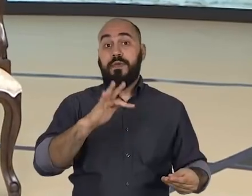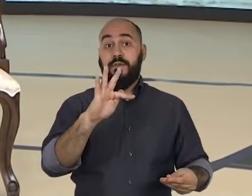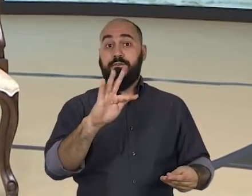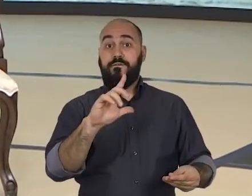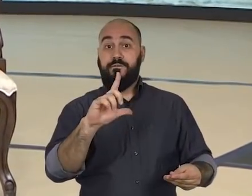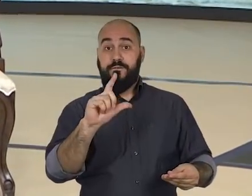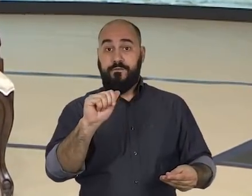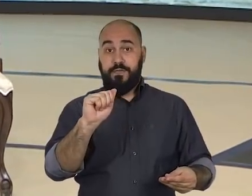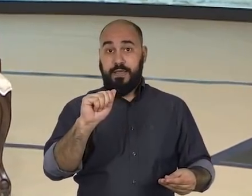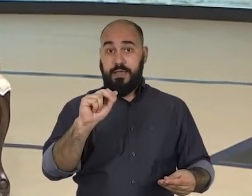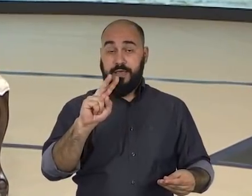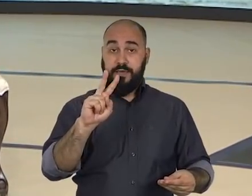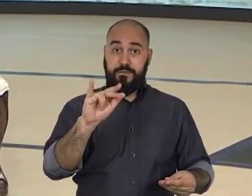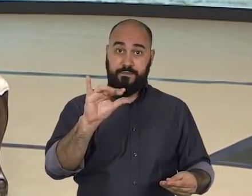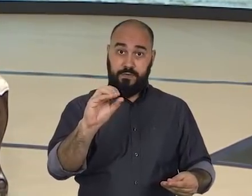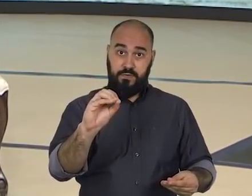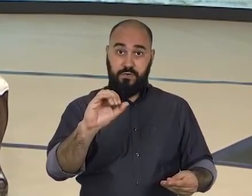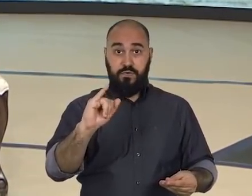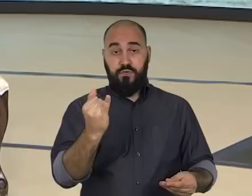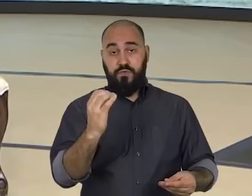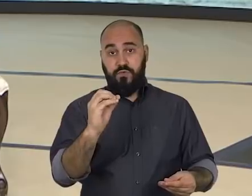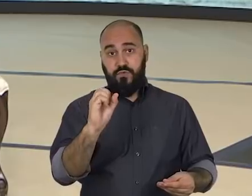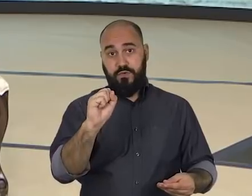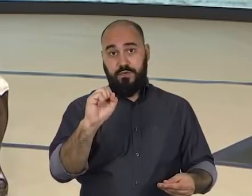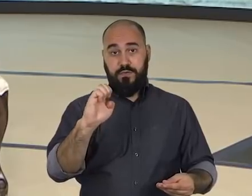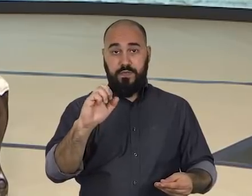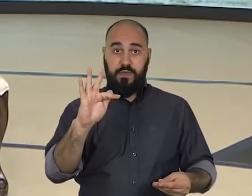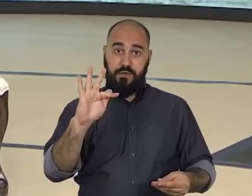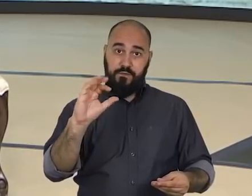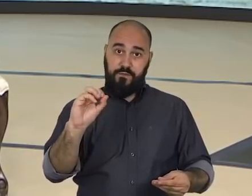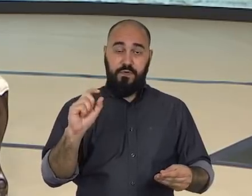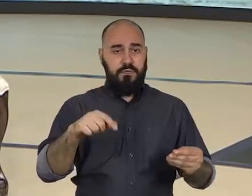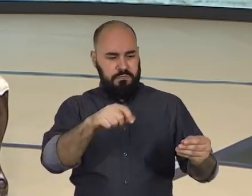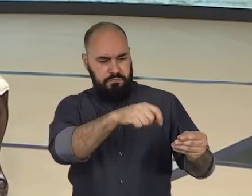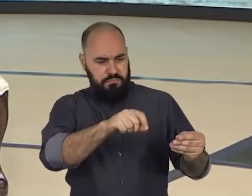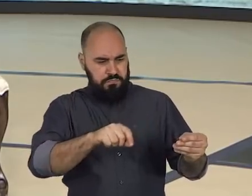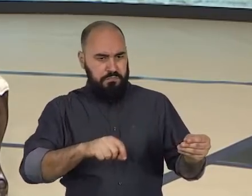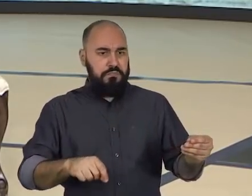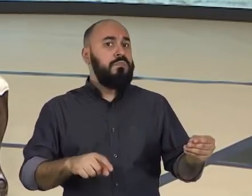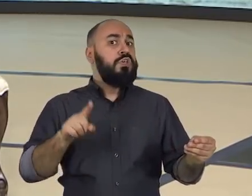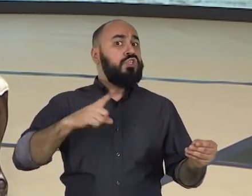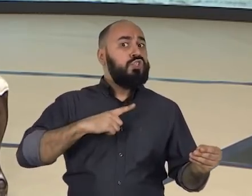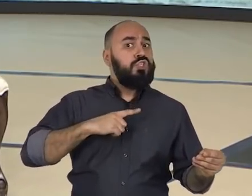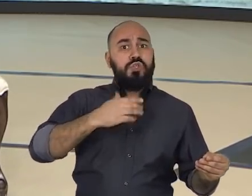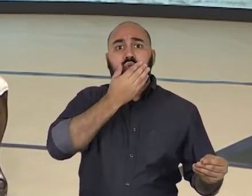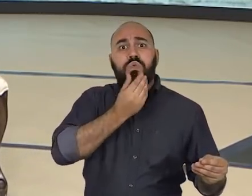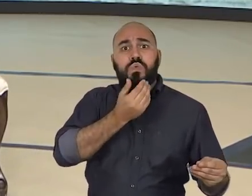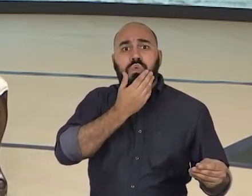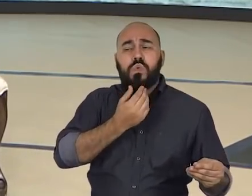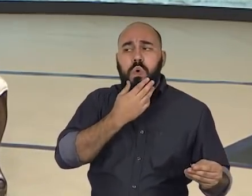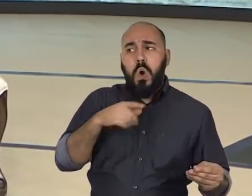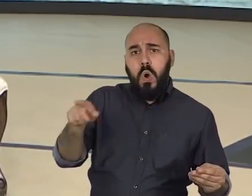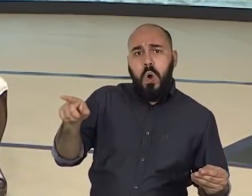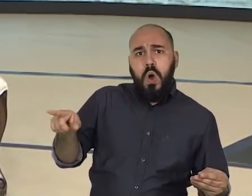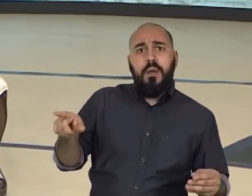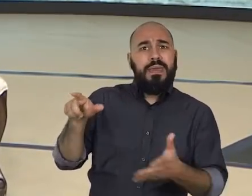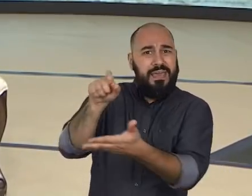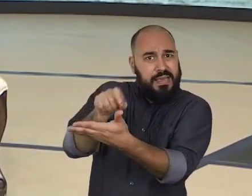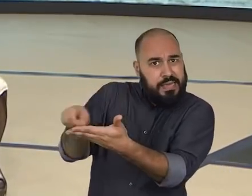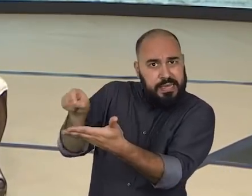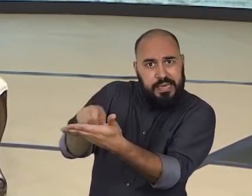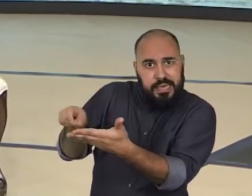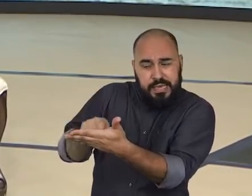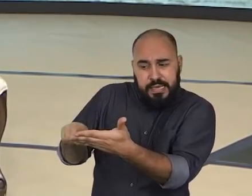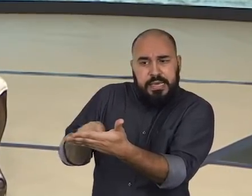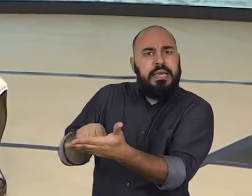perdido hoje, fala que o historiador Berosso, um sacerdote caldeu da Babilônia, que viveu no século III a.C.,